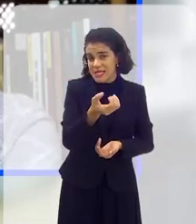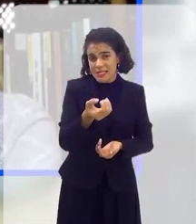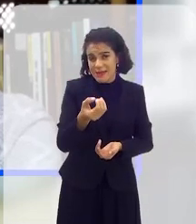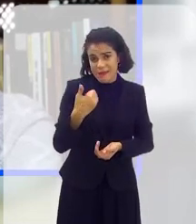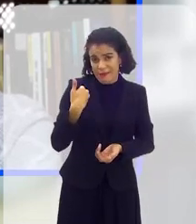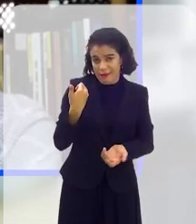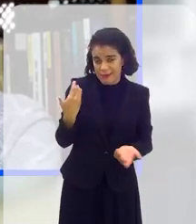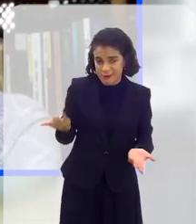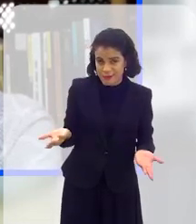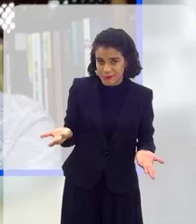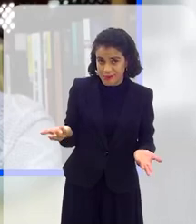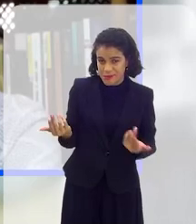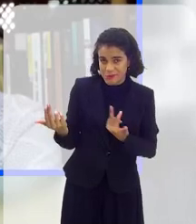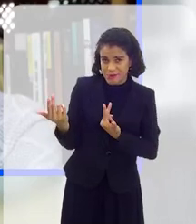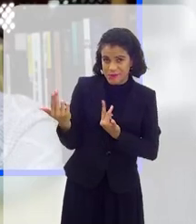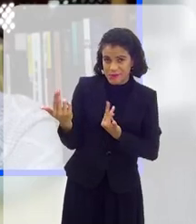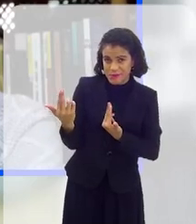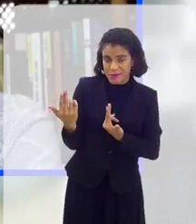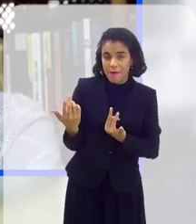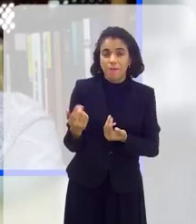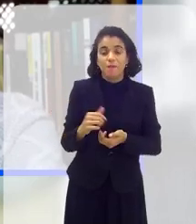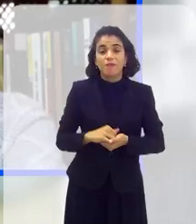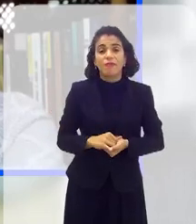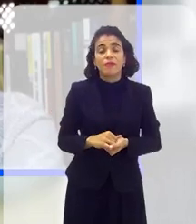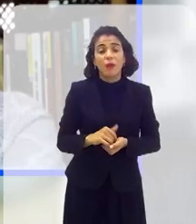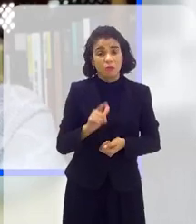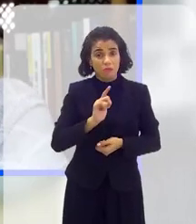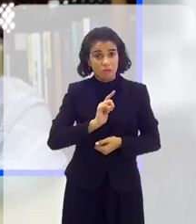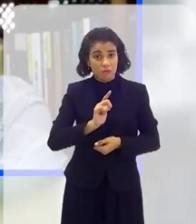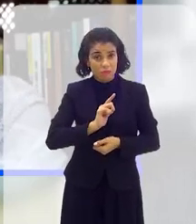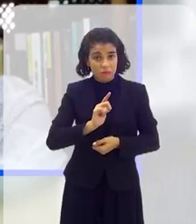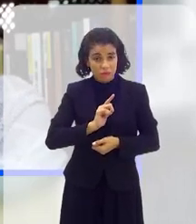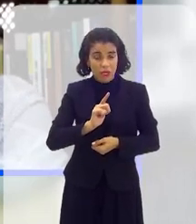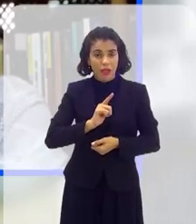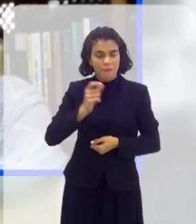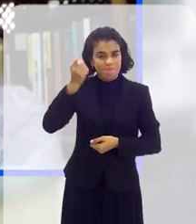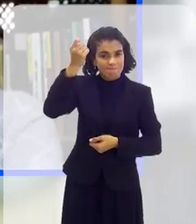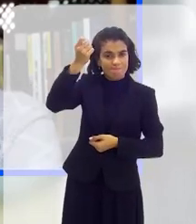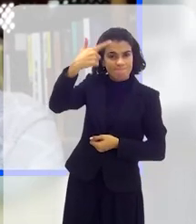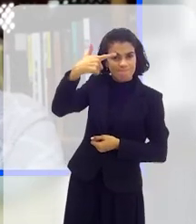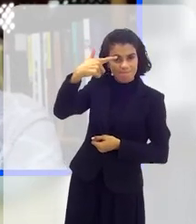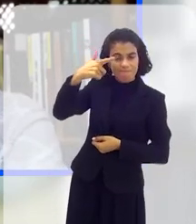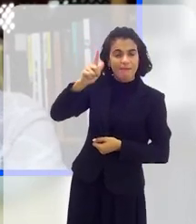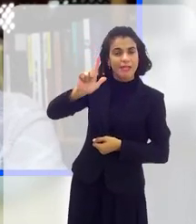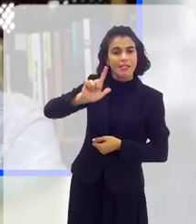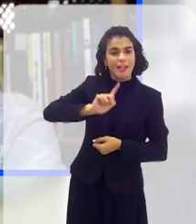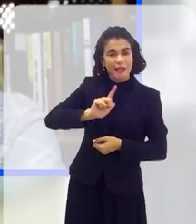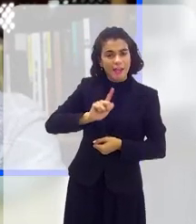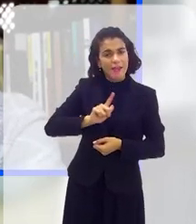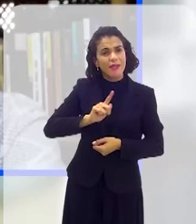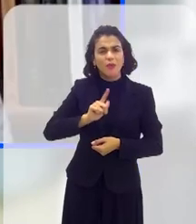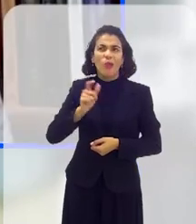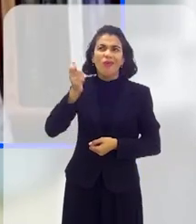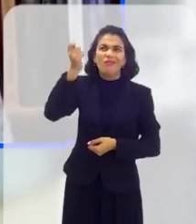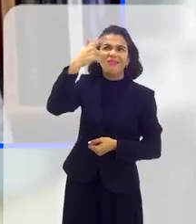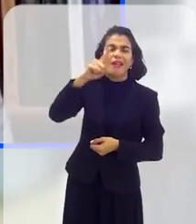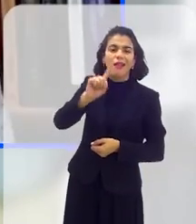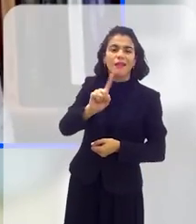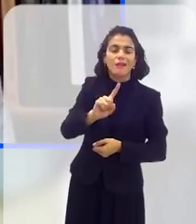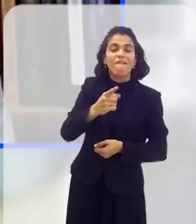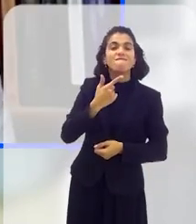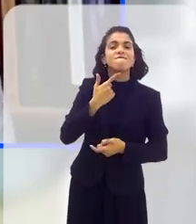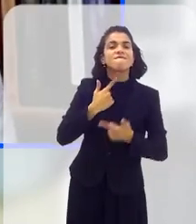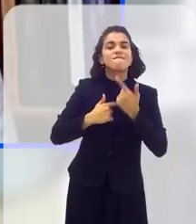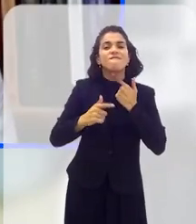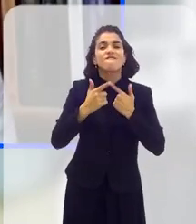já como eu, sexagenária, né? Então, se você tem esse talento, se você